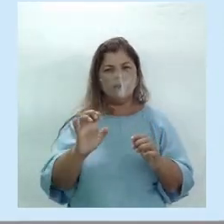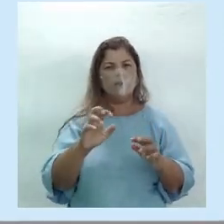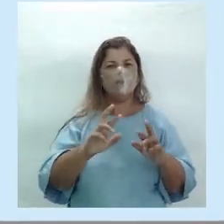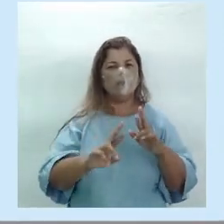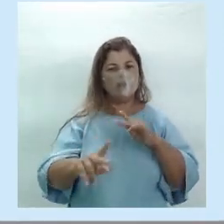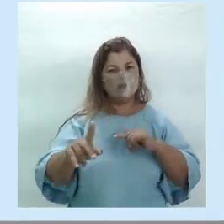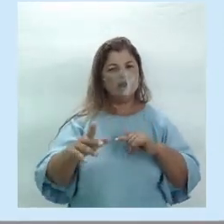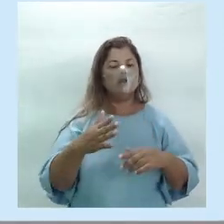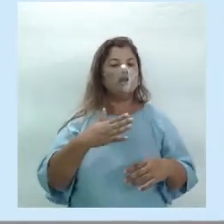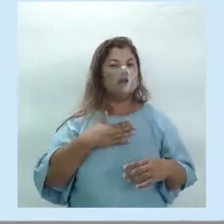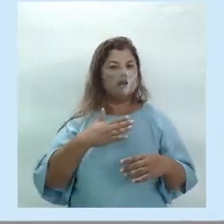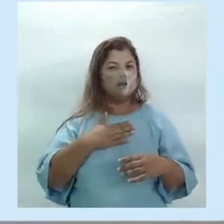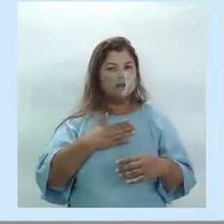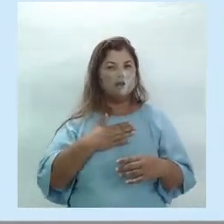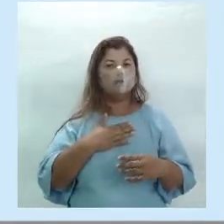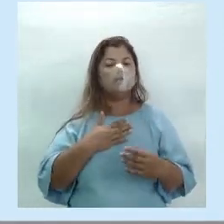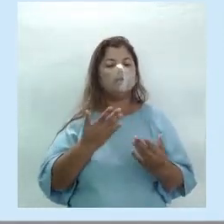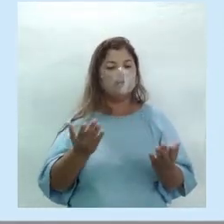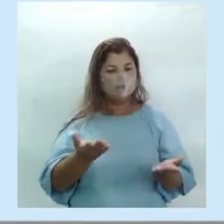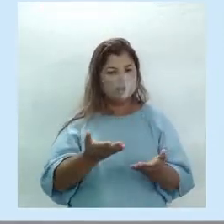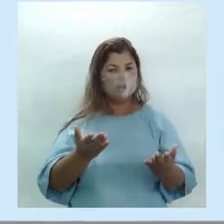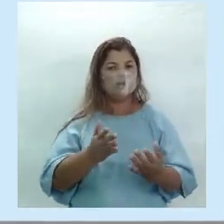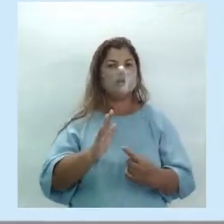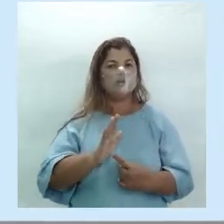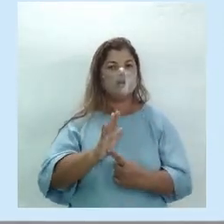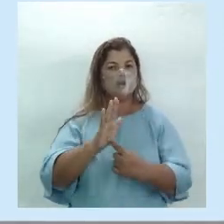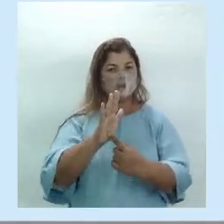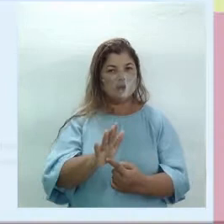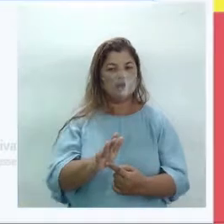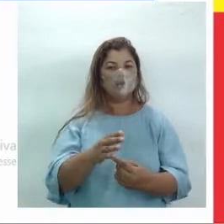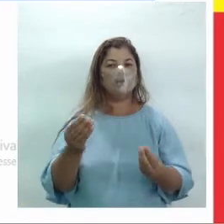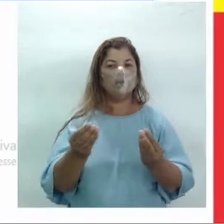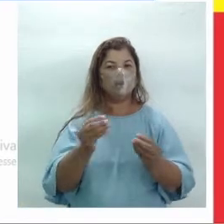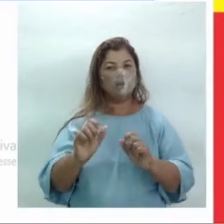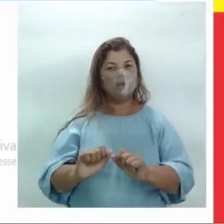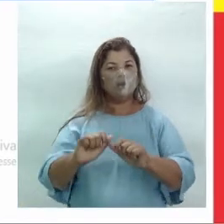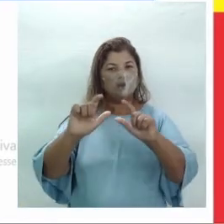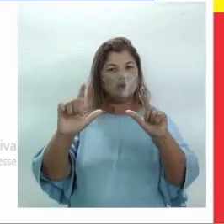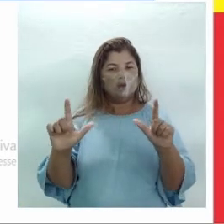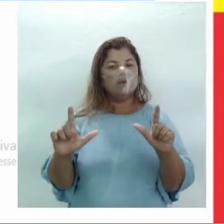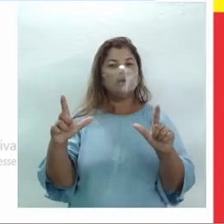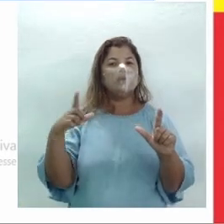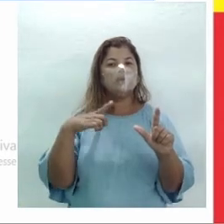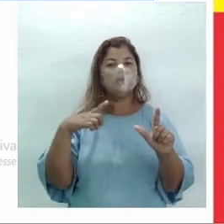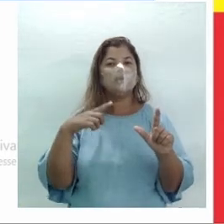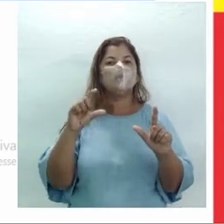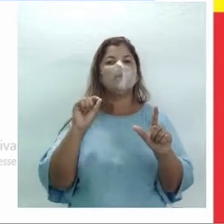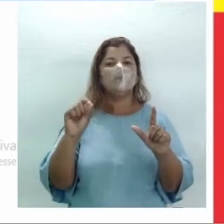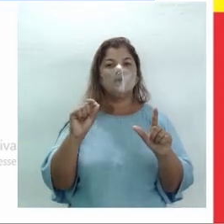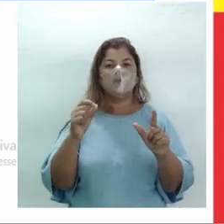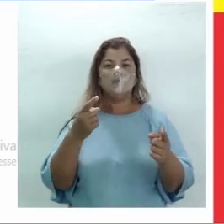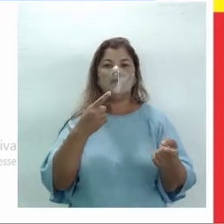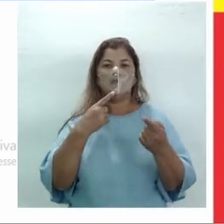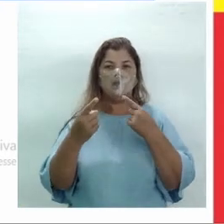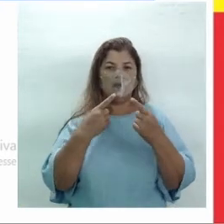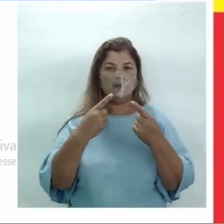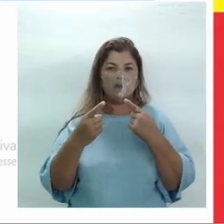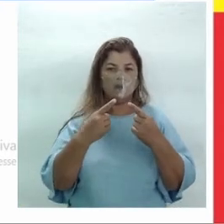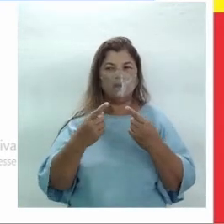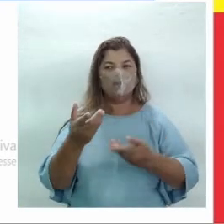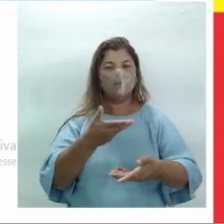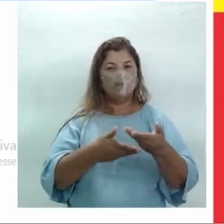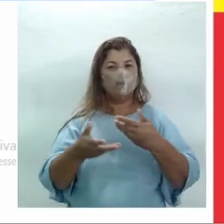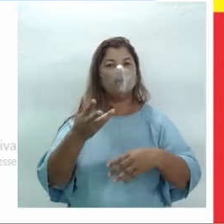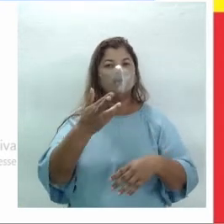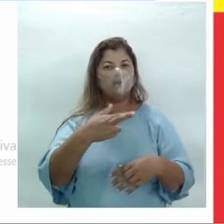fé diferente da minha. Vamos adiante aqui, vamos adiante. Como há na tela, nós temos a seguinte questão: